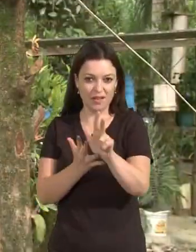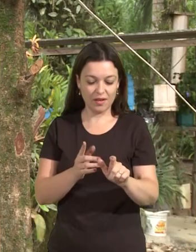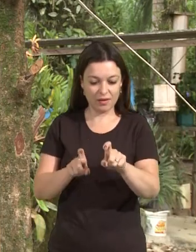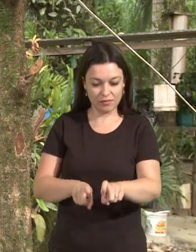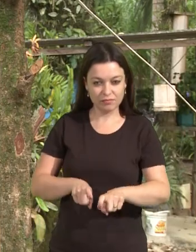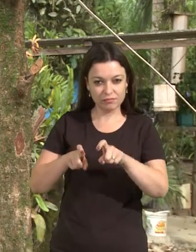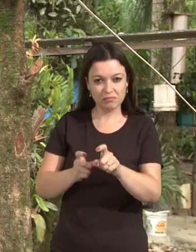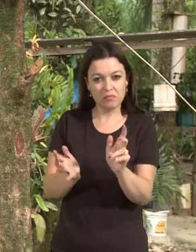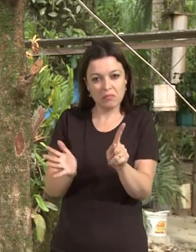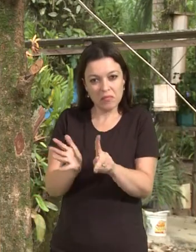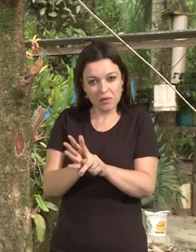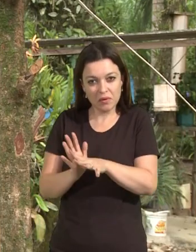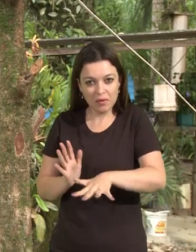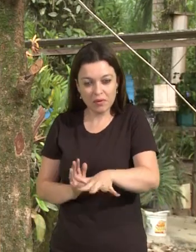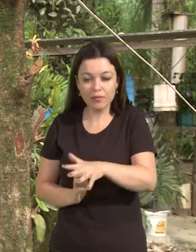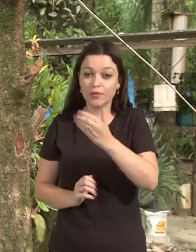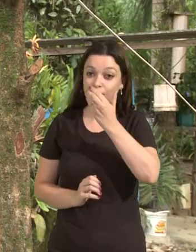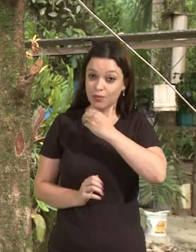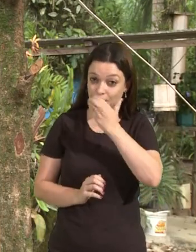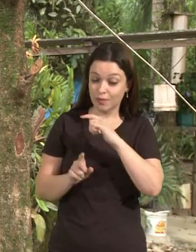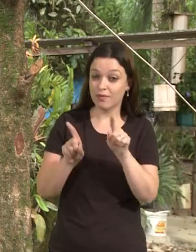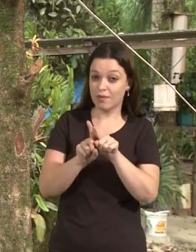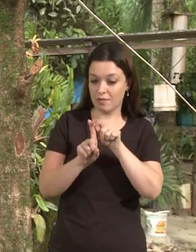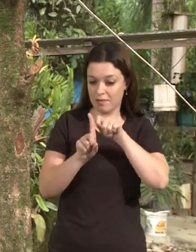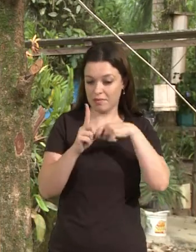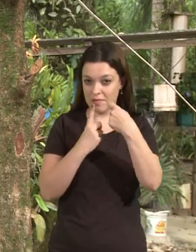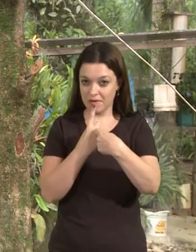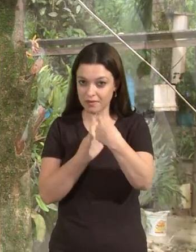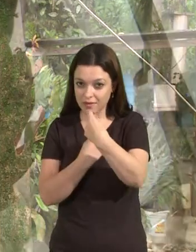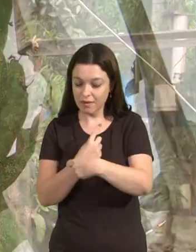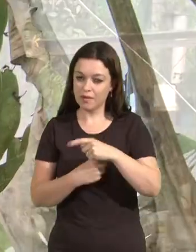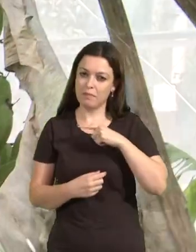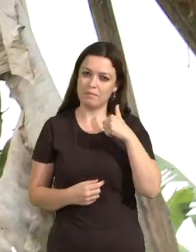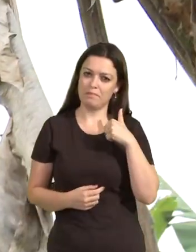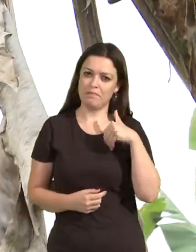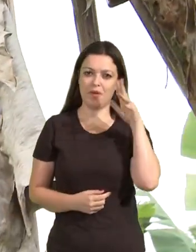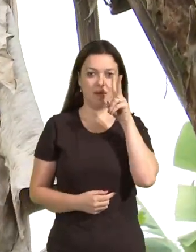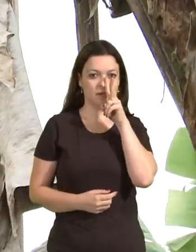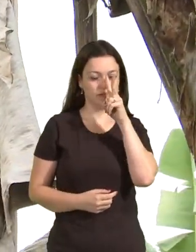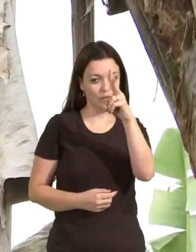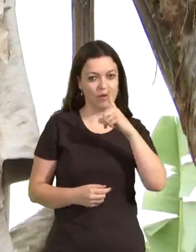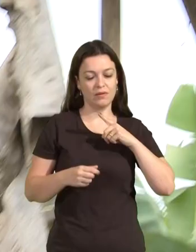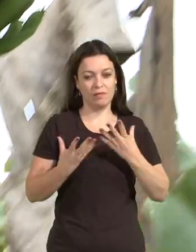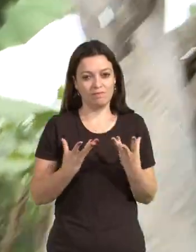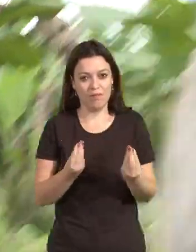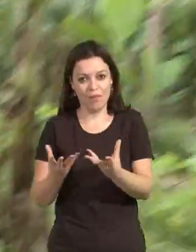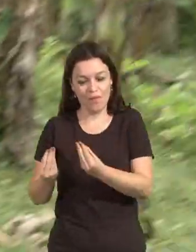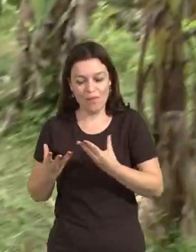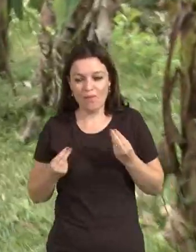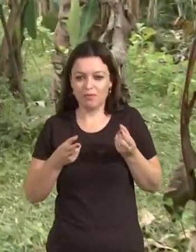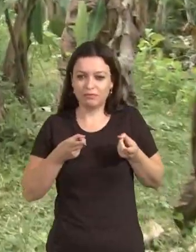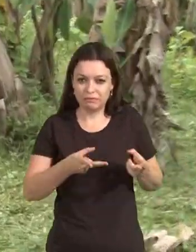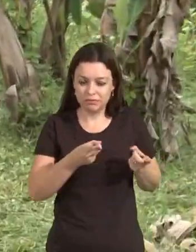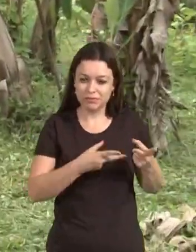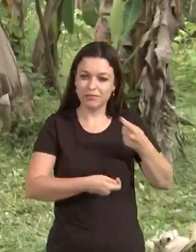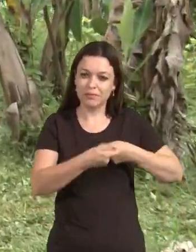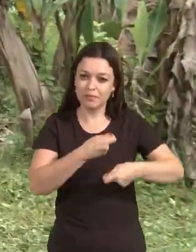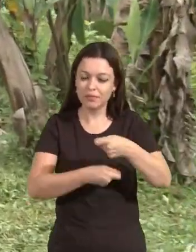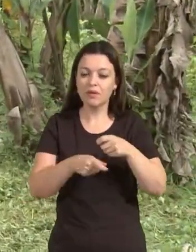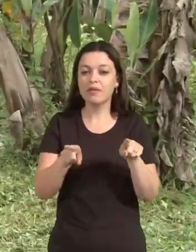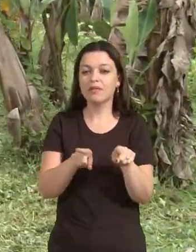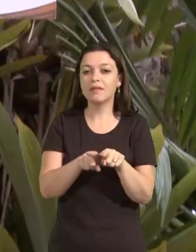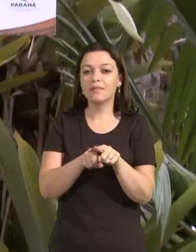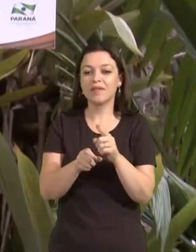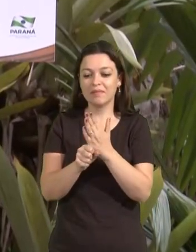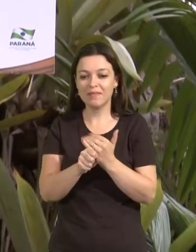brócolis, almeirão, essas coisas assim, banana, o forte é a banana aqui, que produz muito bem, mandioca também a gente